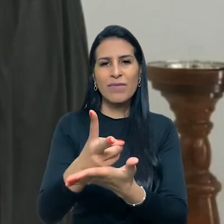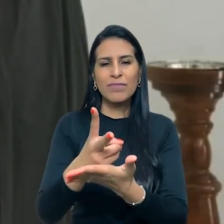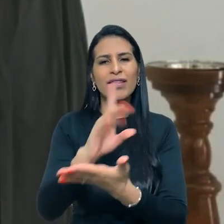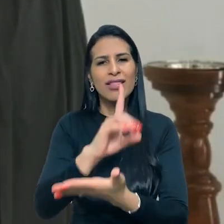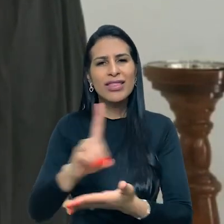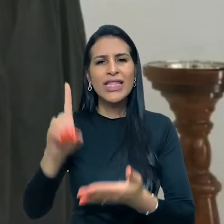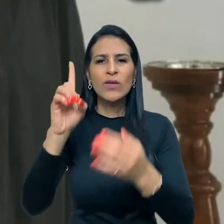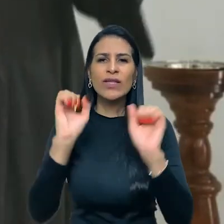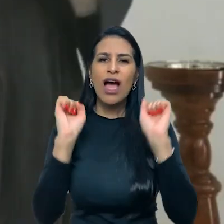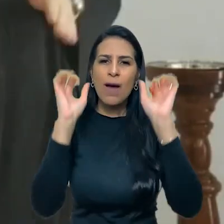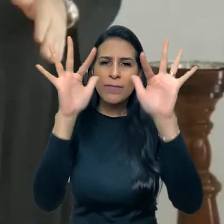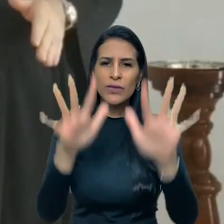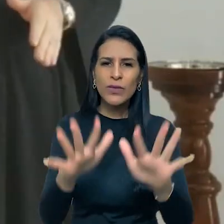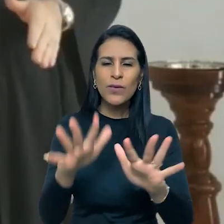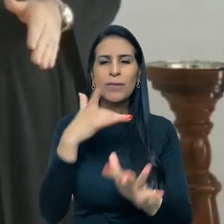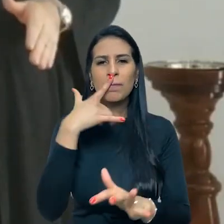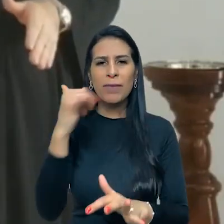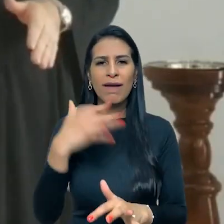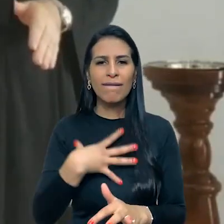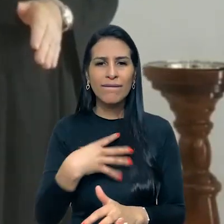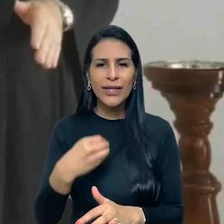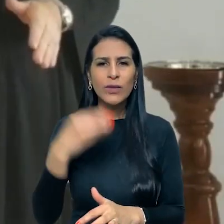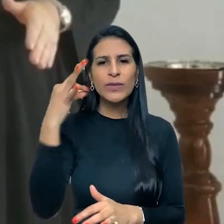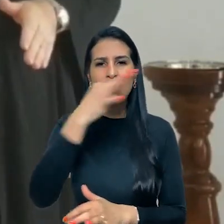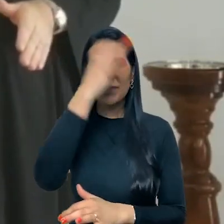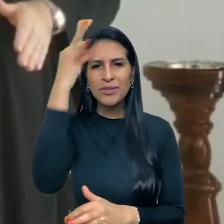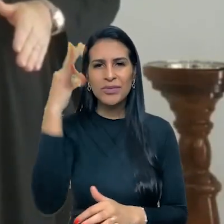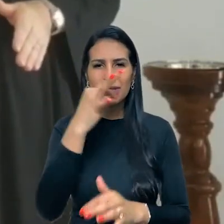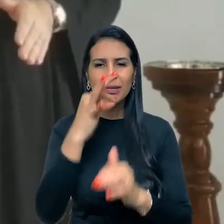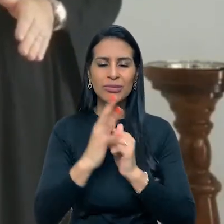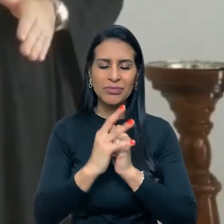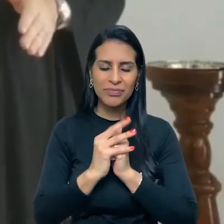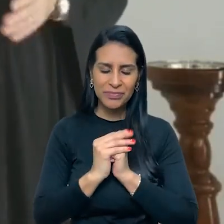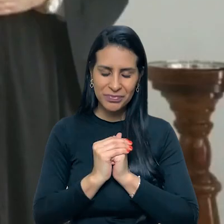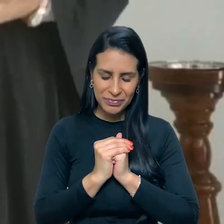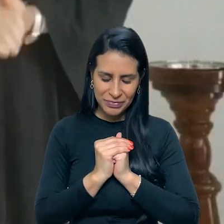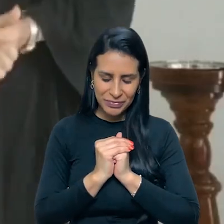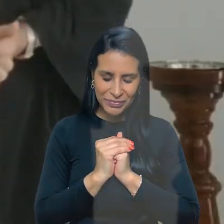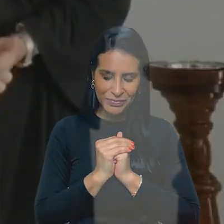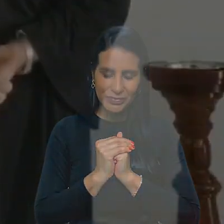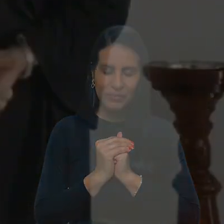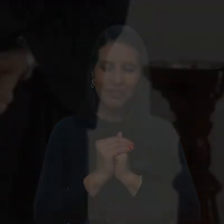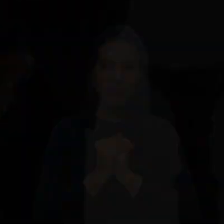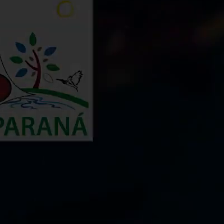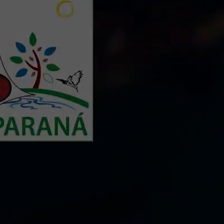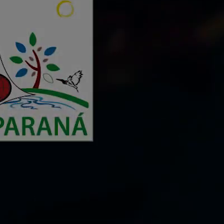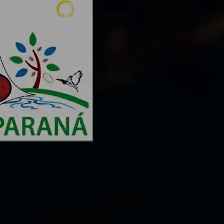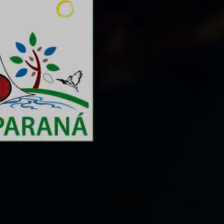abençoe Deus Pai, Filho e Espírito Santo. Amém.